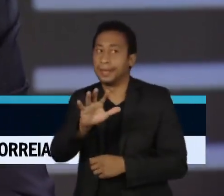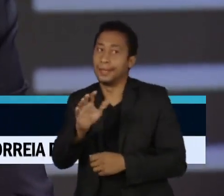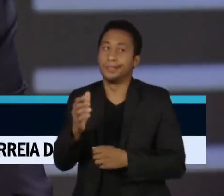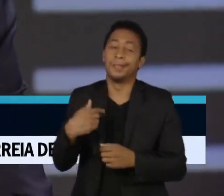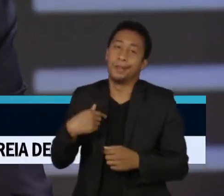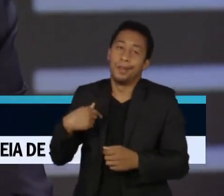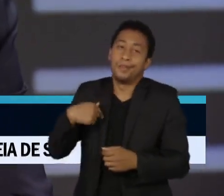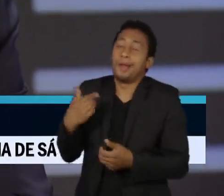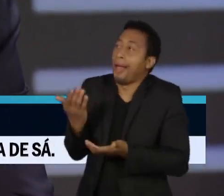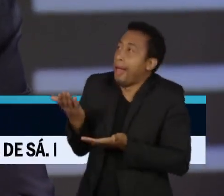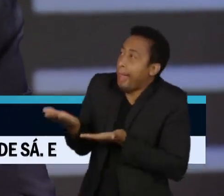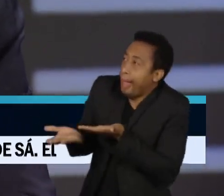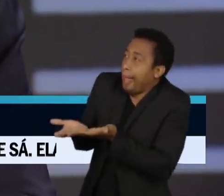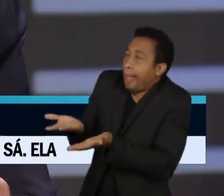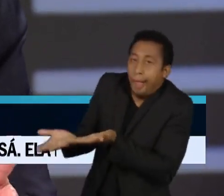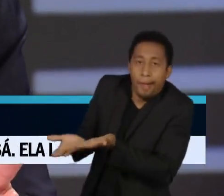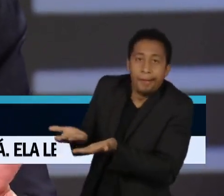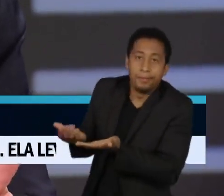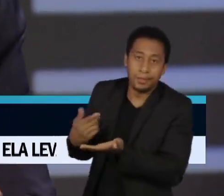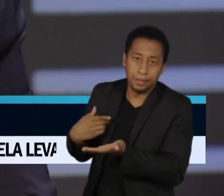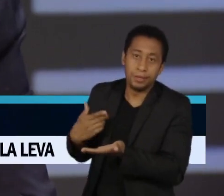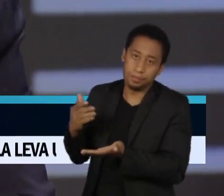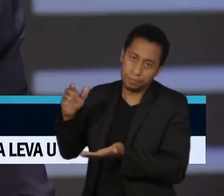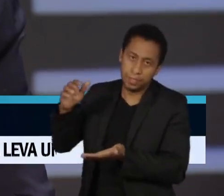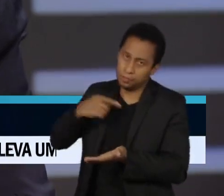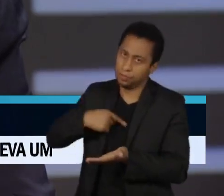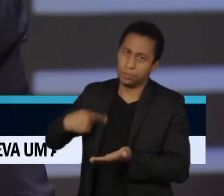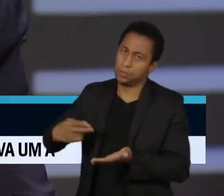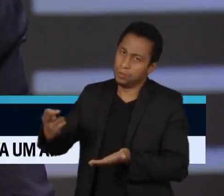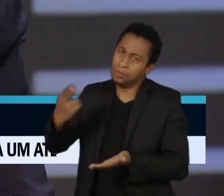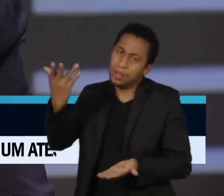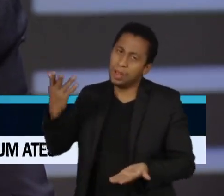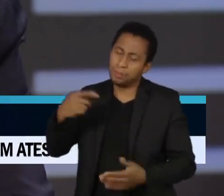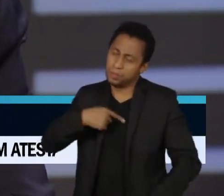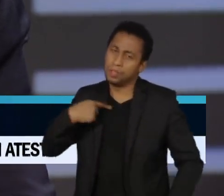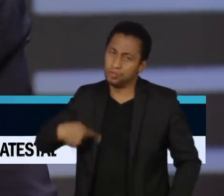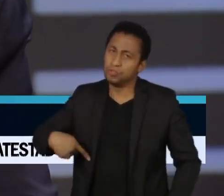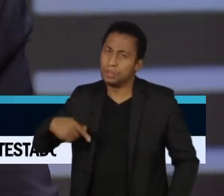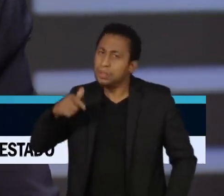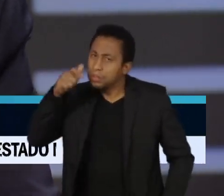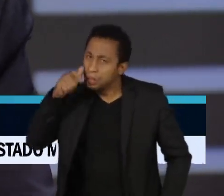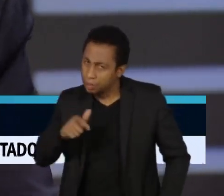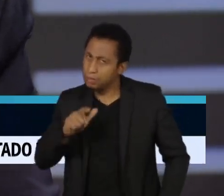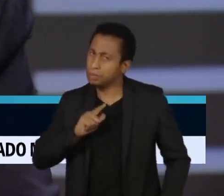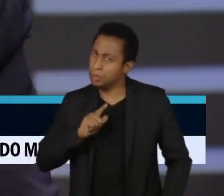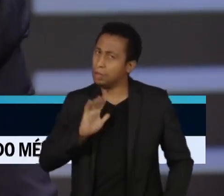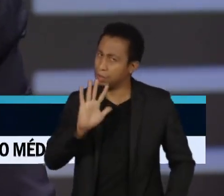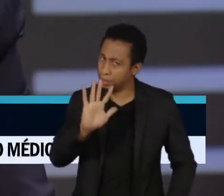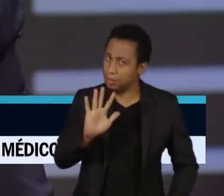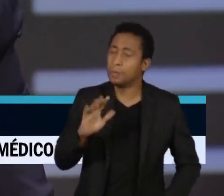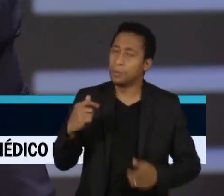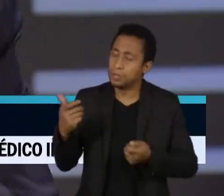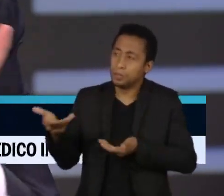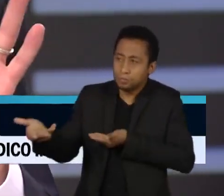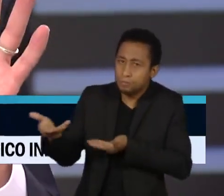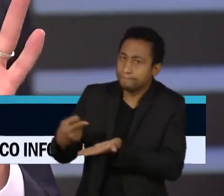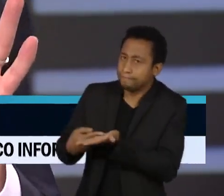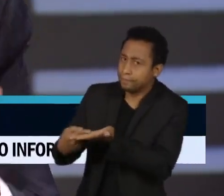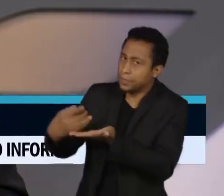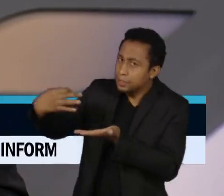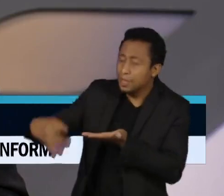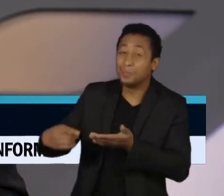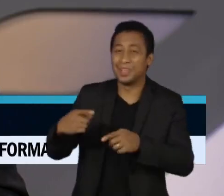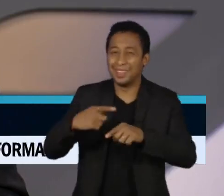subserviência também a serviços dos interesses estratégicos chineses, que é muito natural, cada país defende o seu. Então, a discussão que foi levantada, a nova rota da seda, é uma